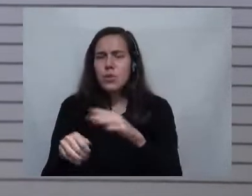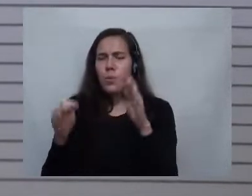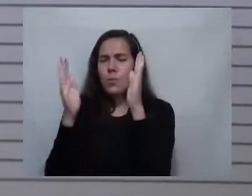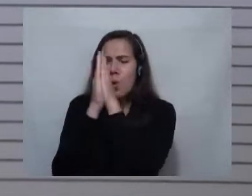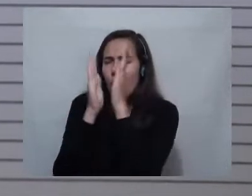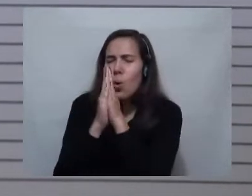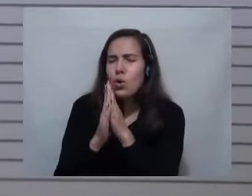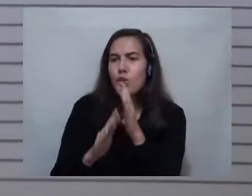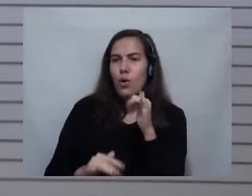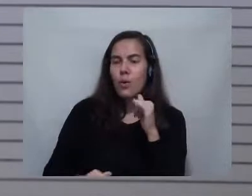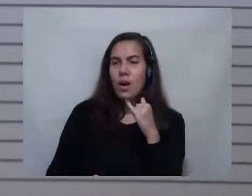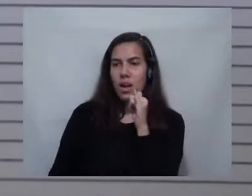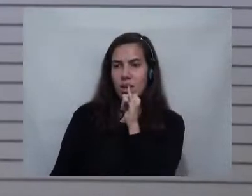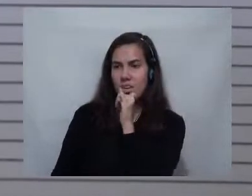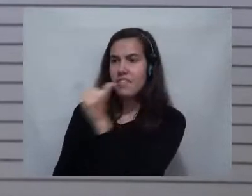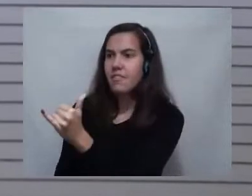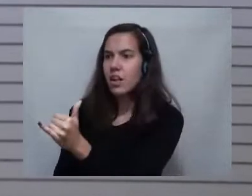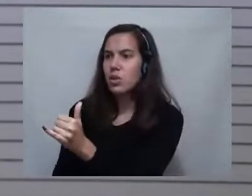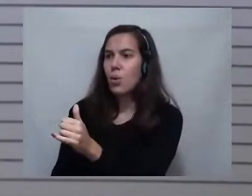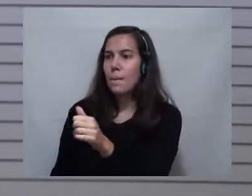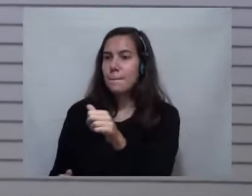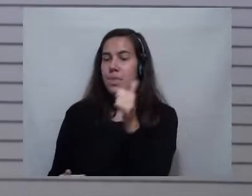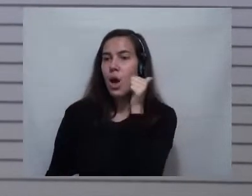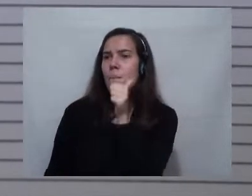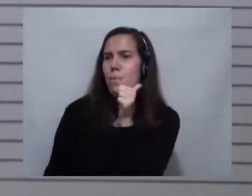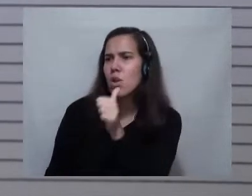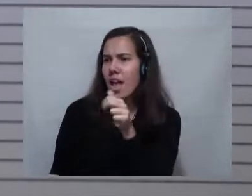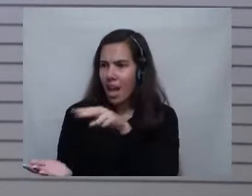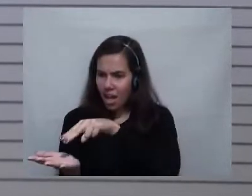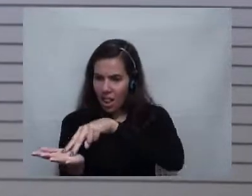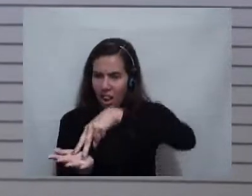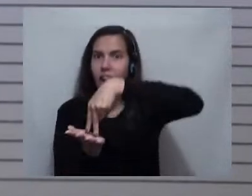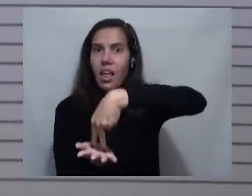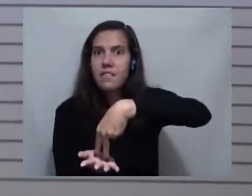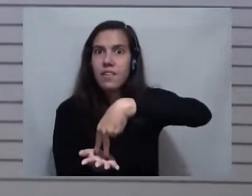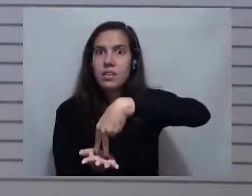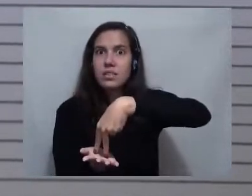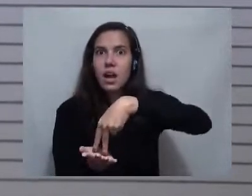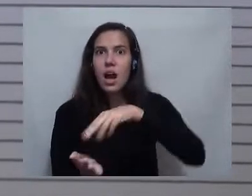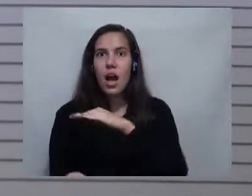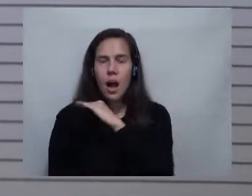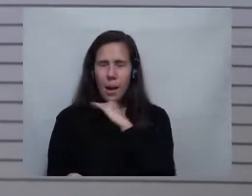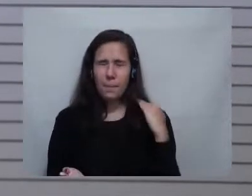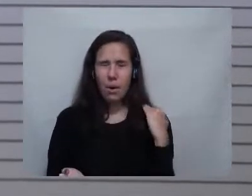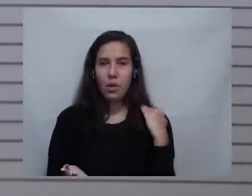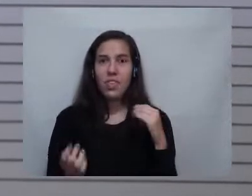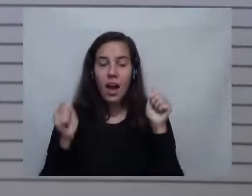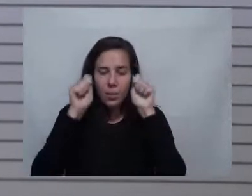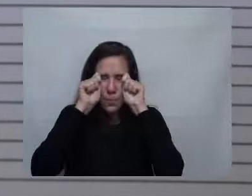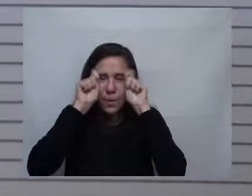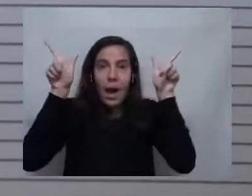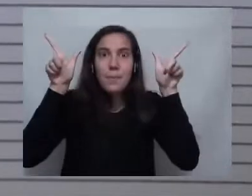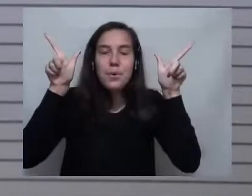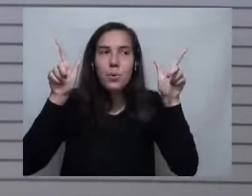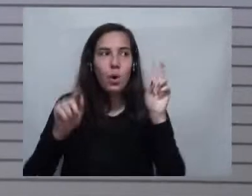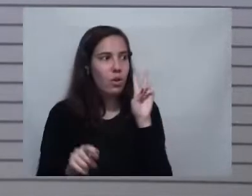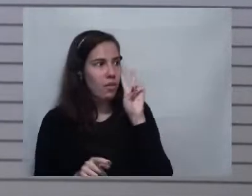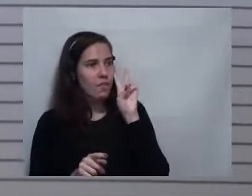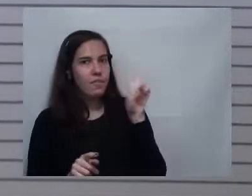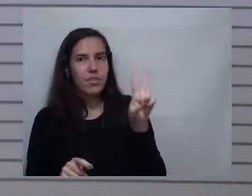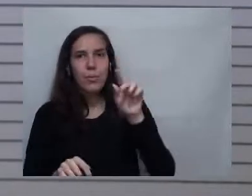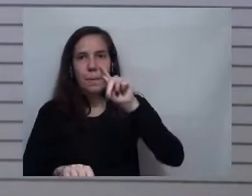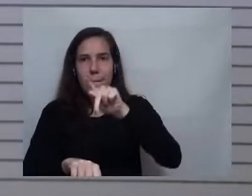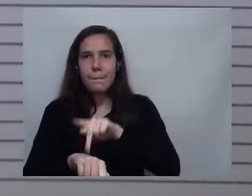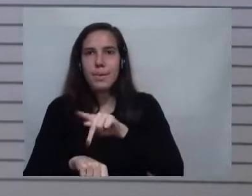Tabita levanta-te ela abriu os olhos e vendo a Pedro assentou-se ele dando-lhe a mão